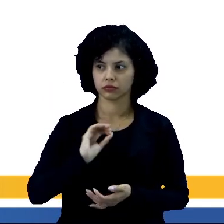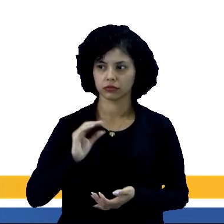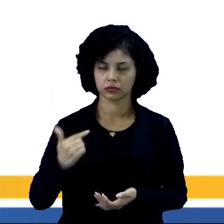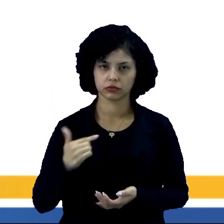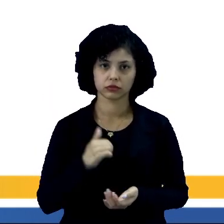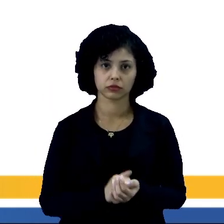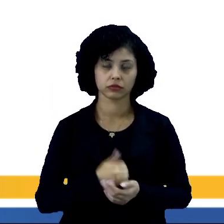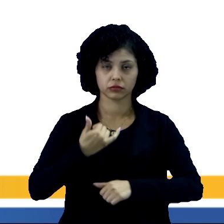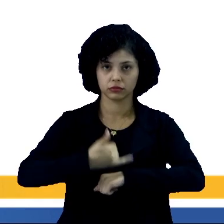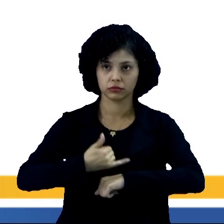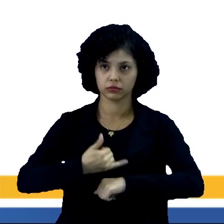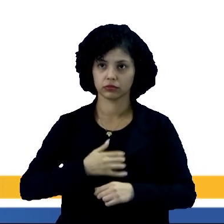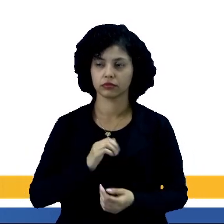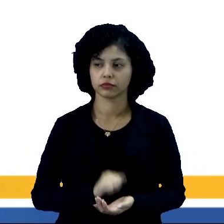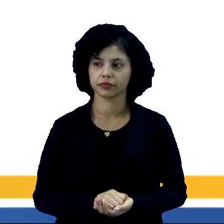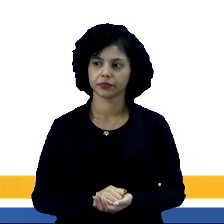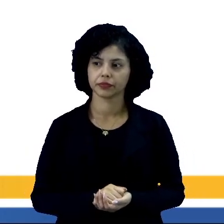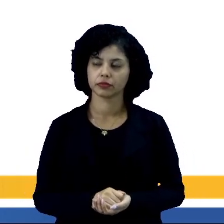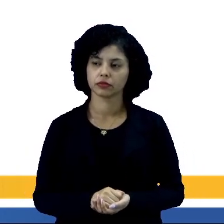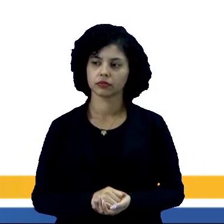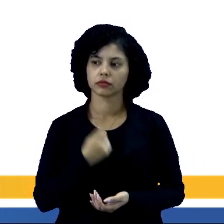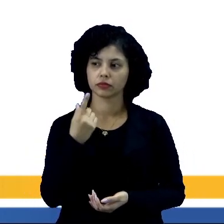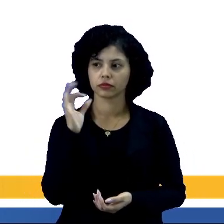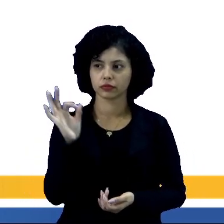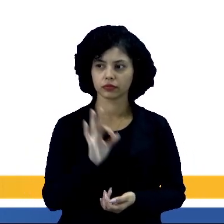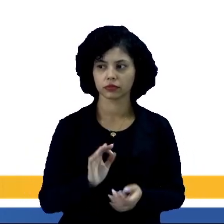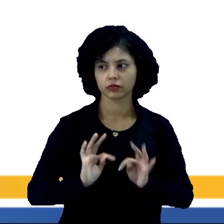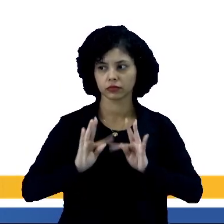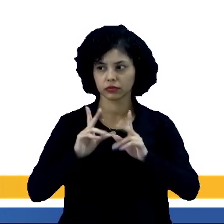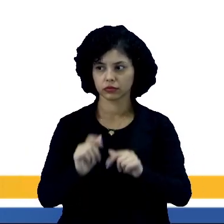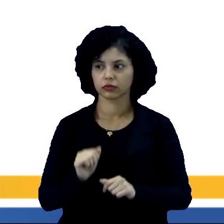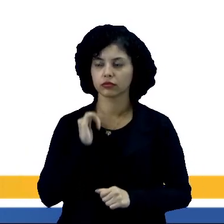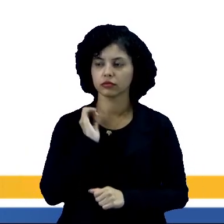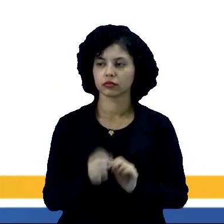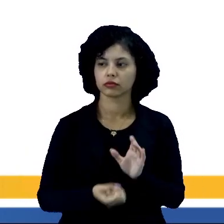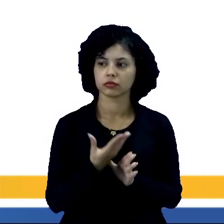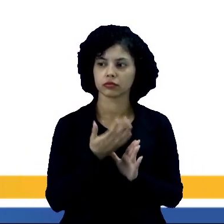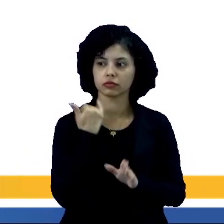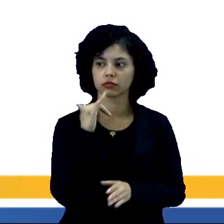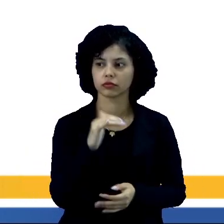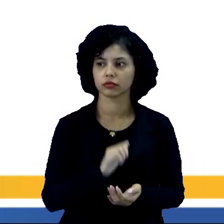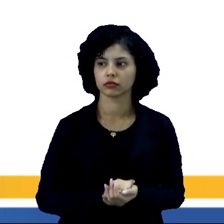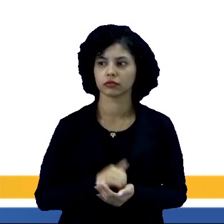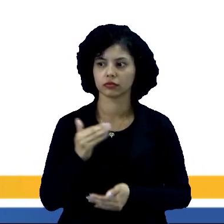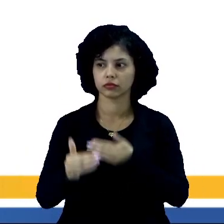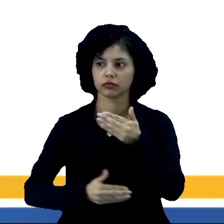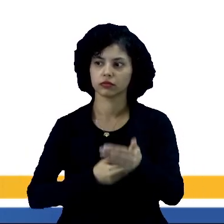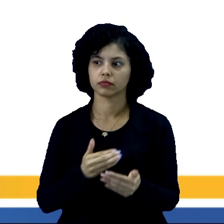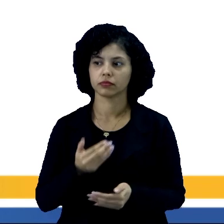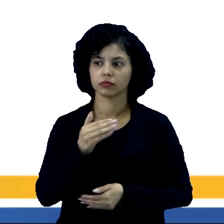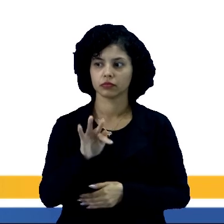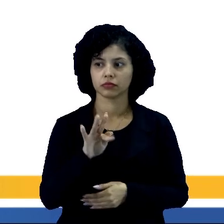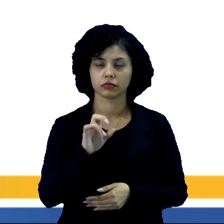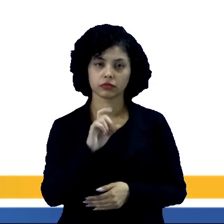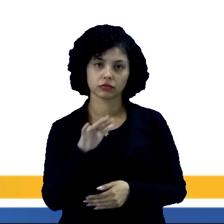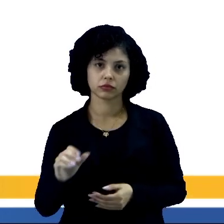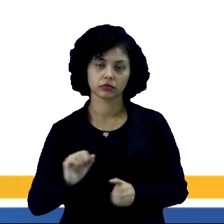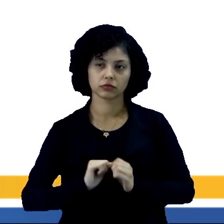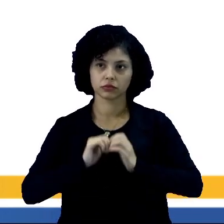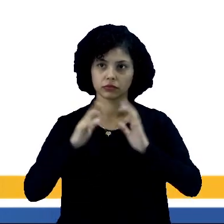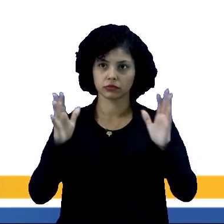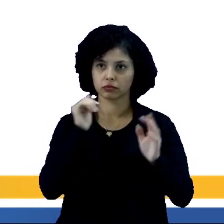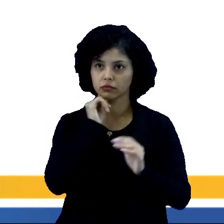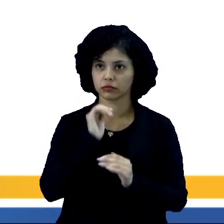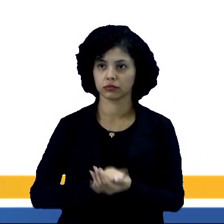carbono e ferro, cerca de 1%. Toda a energia produzida pelo Sol ela vem do processo chamado de fusão nuclear.